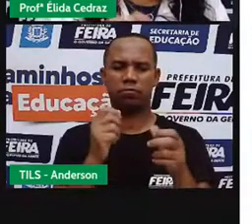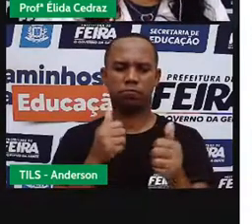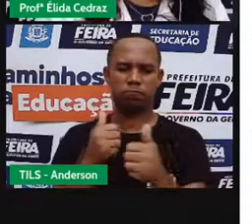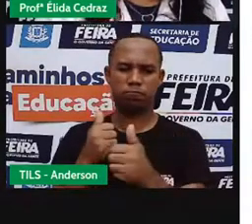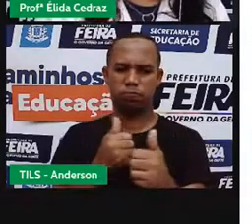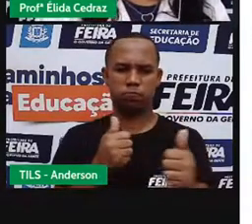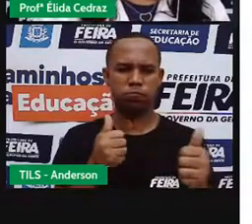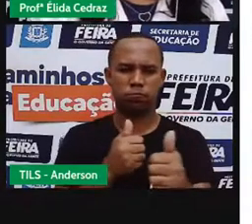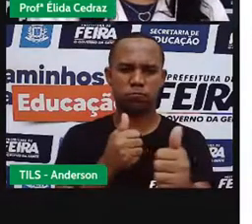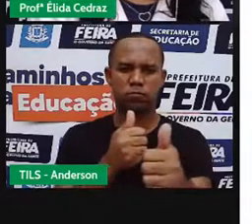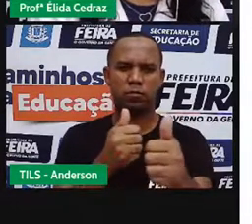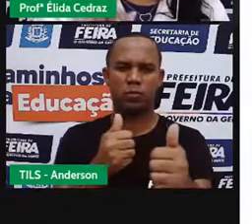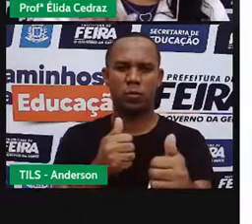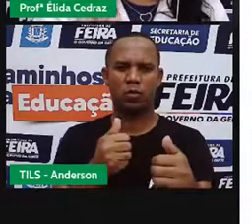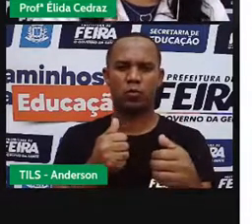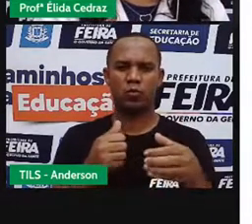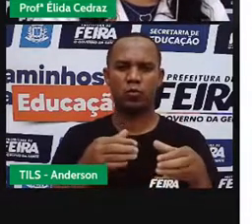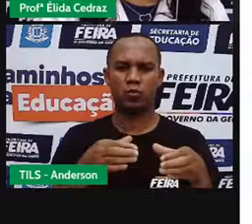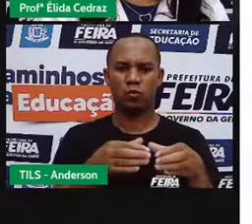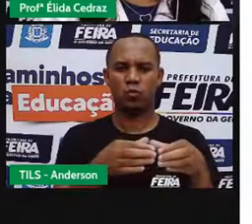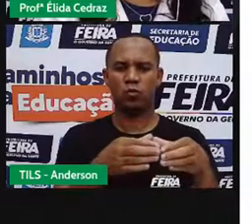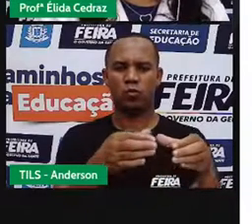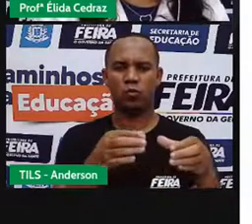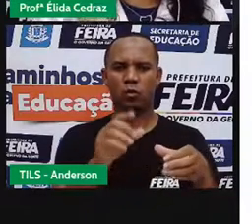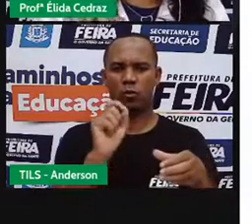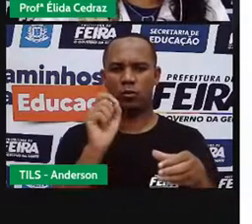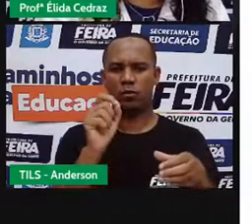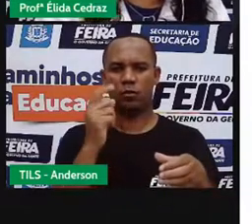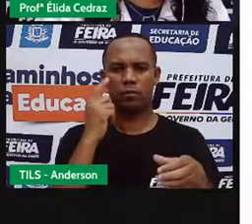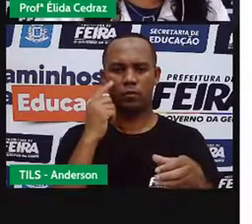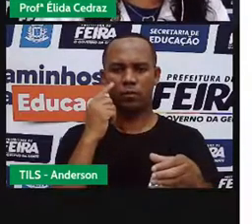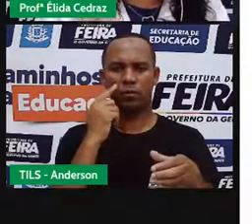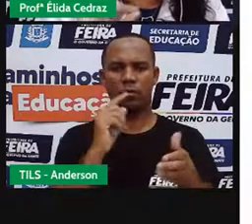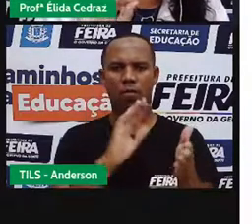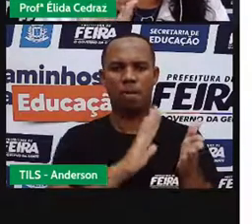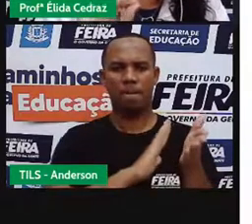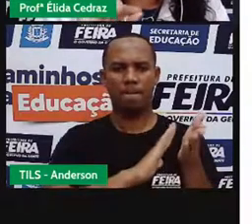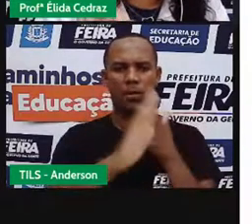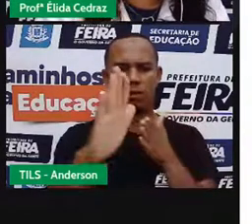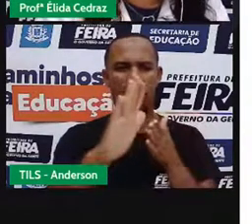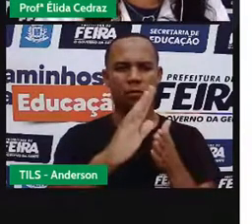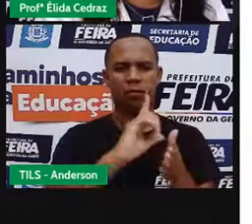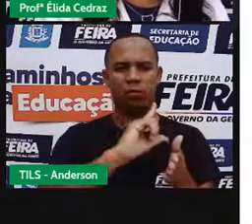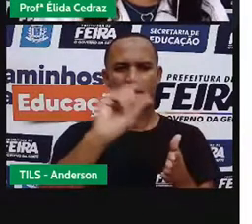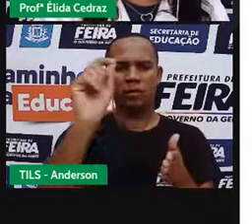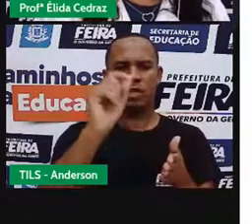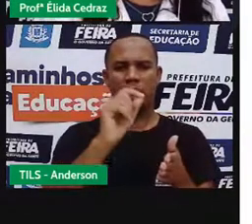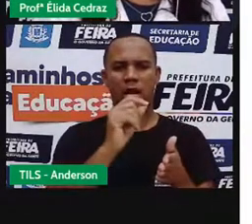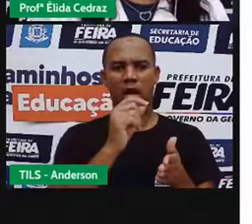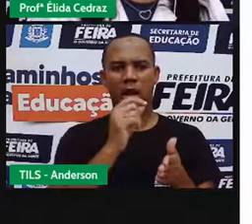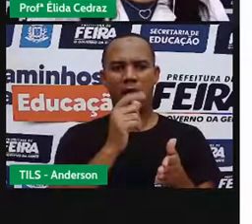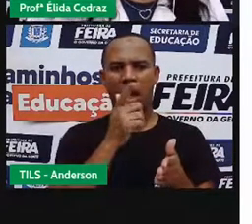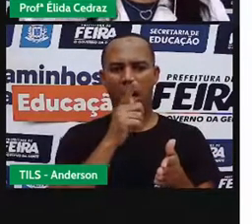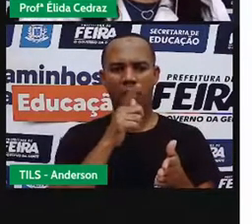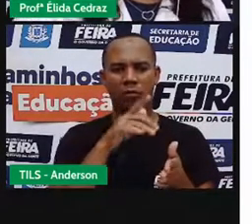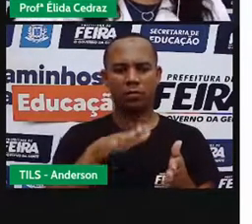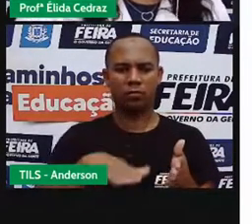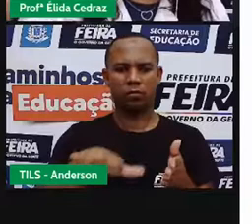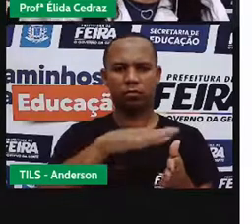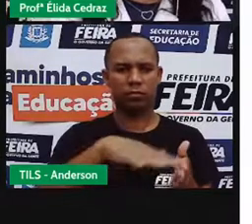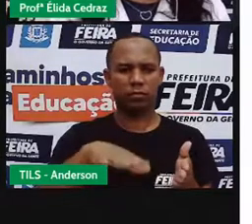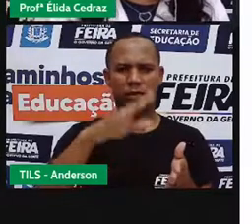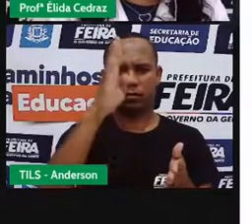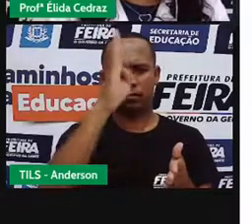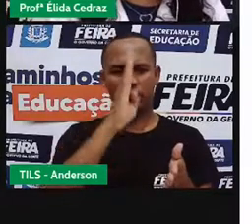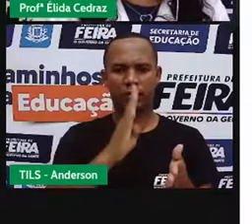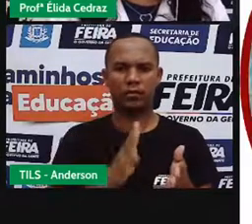barco como esse, de Madeira de Melo, até que ele saísse das águas brasileiras em